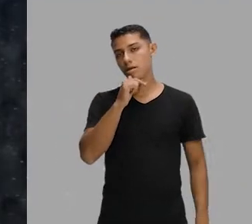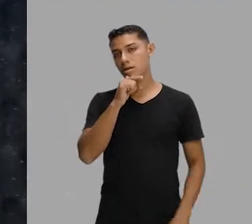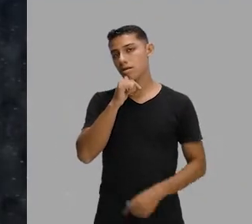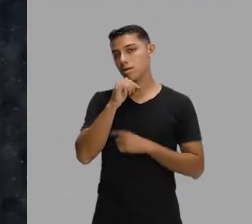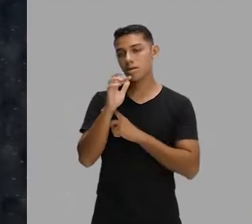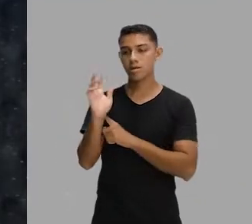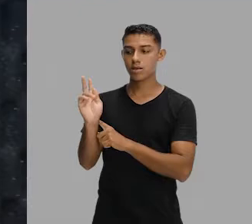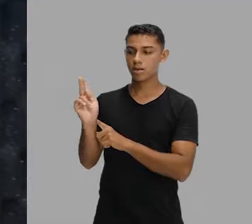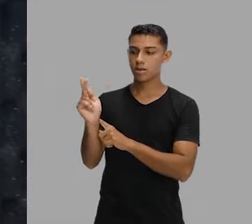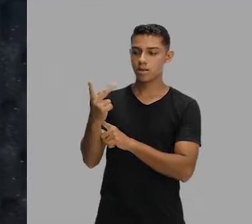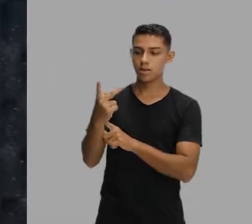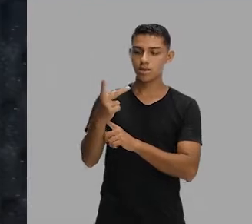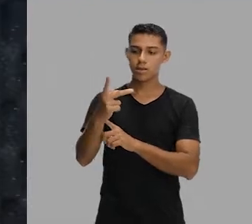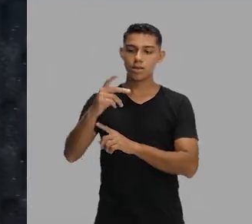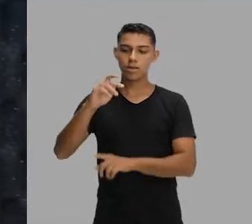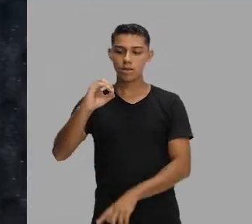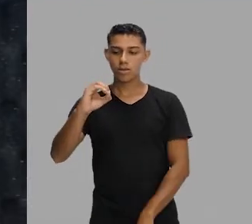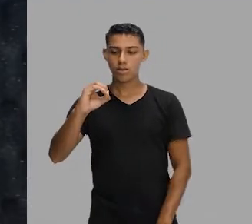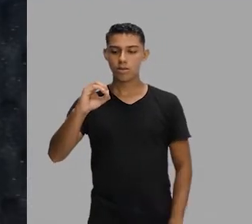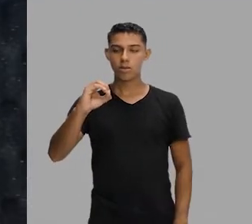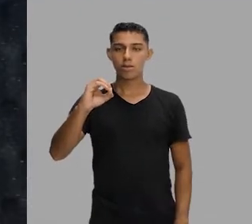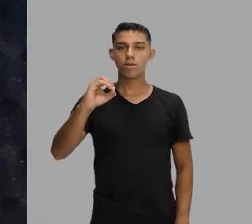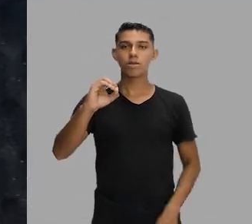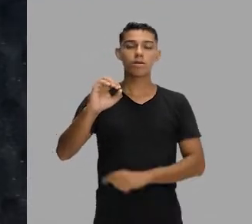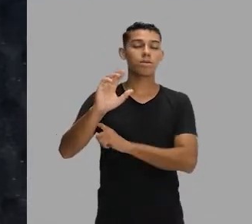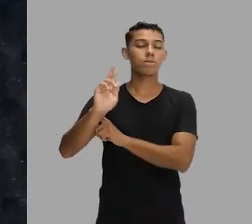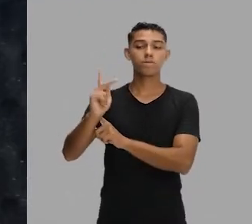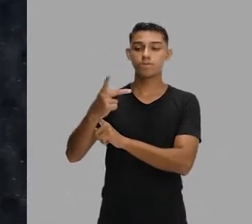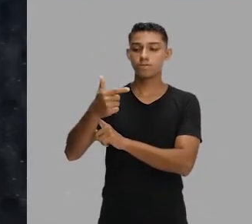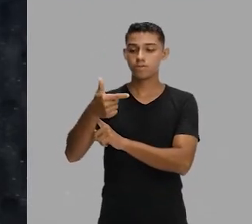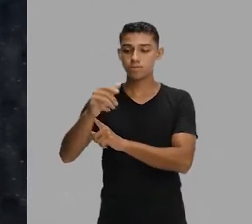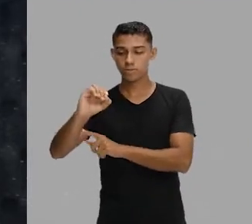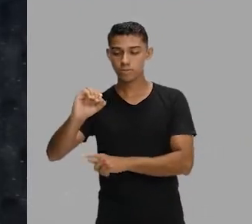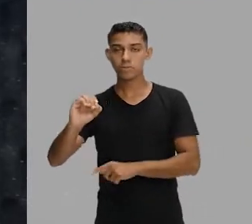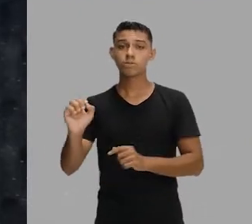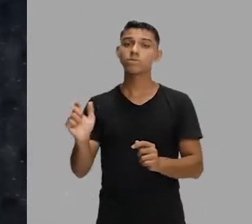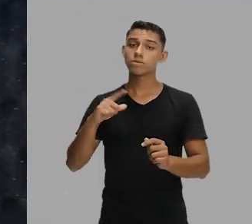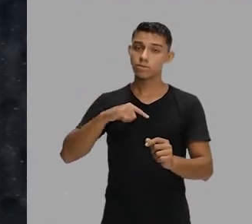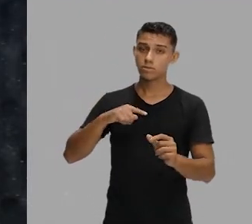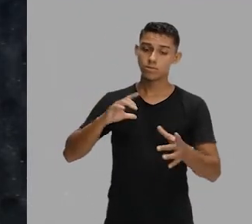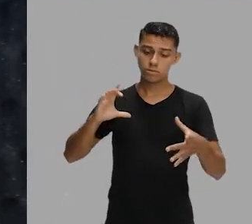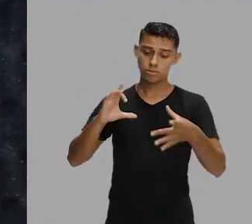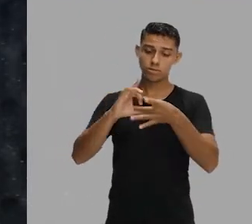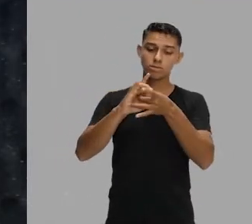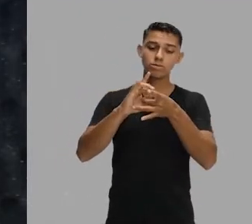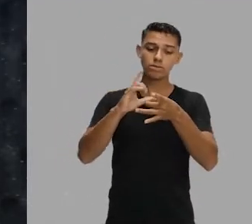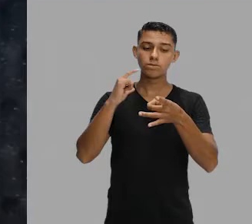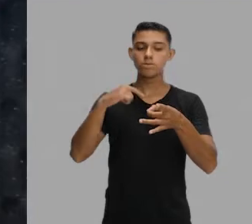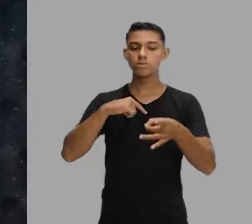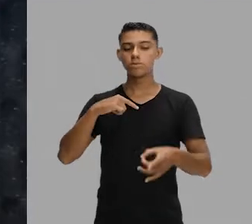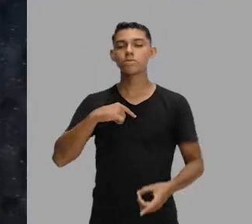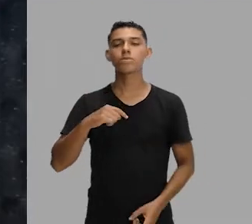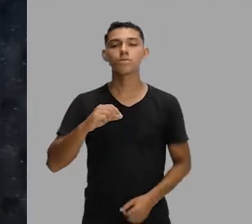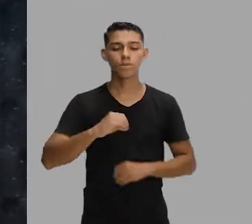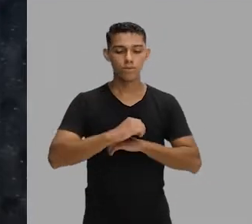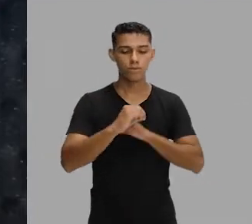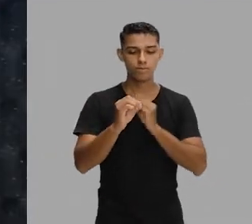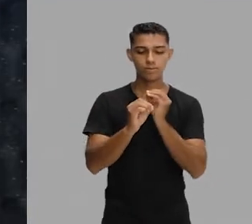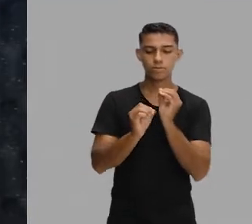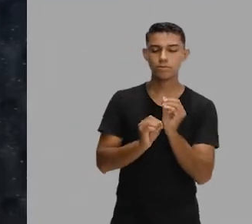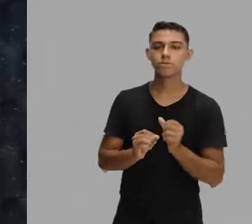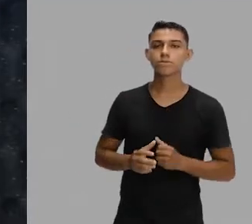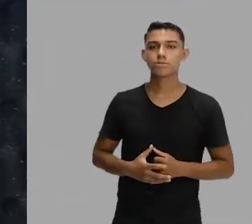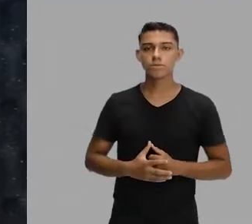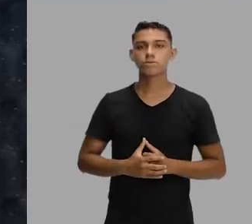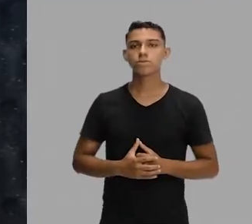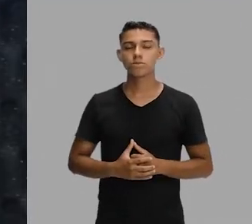exemplo, é um caso onde nós temos ligações covalentes, ou seja, é uma molécula.